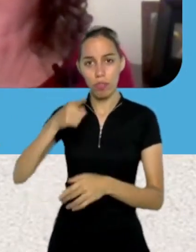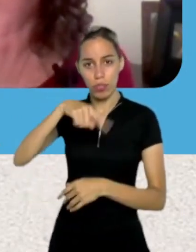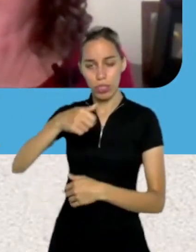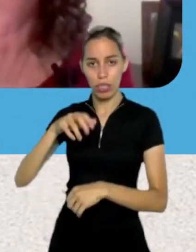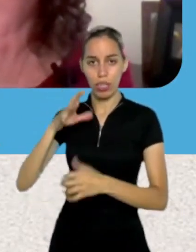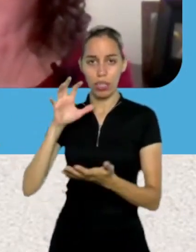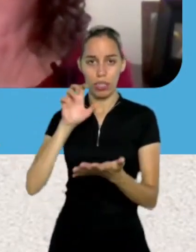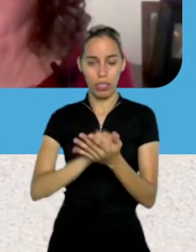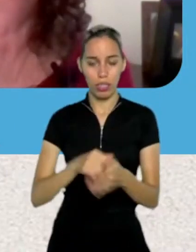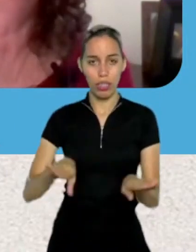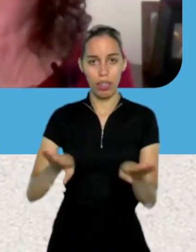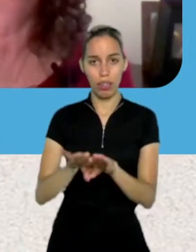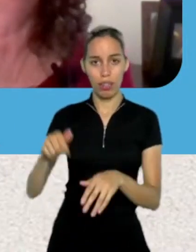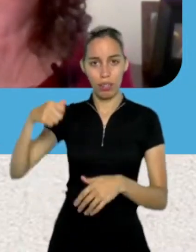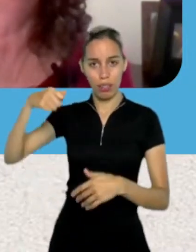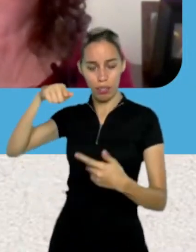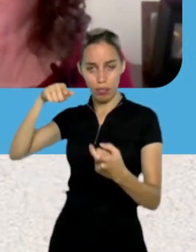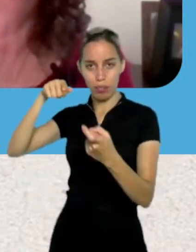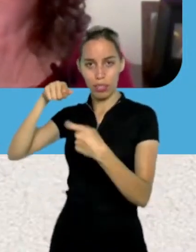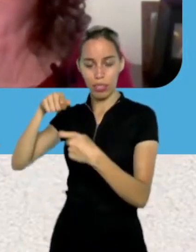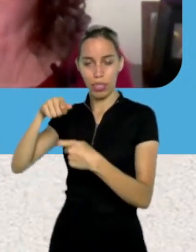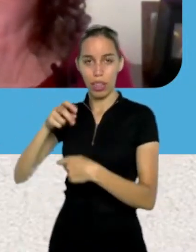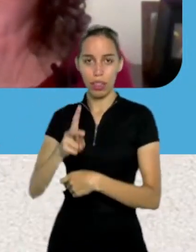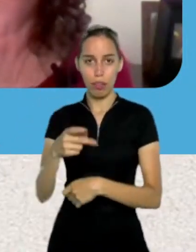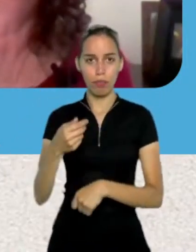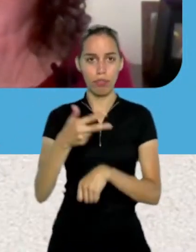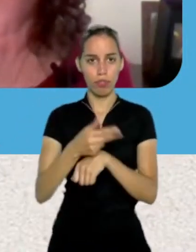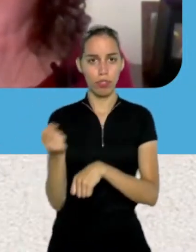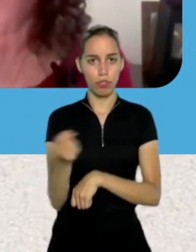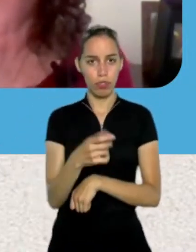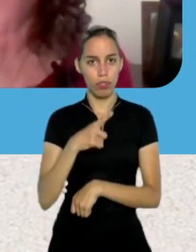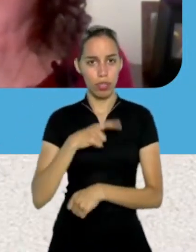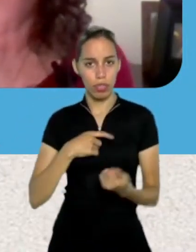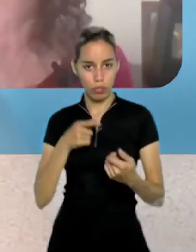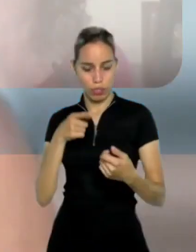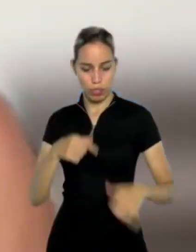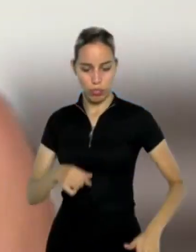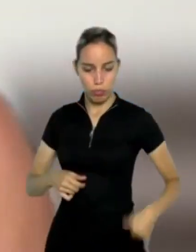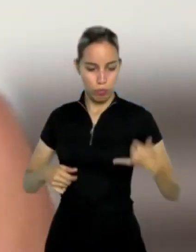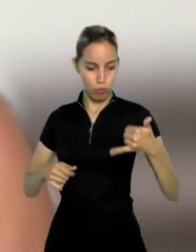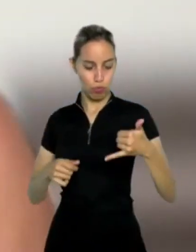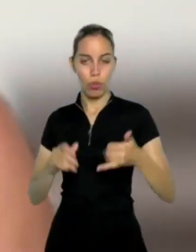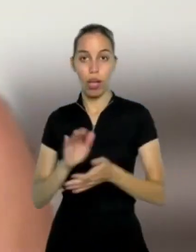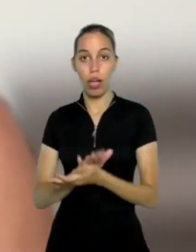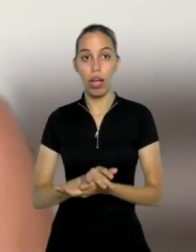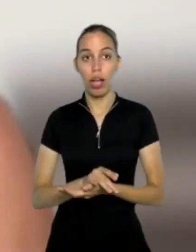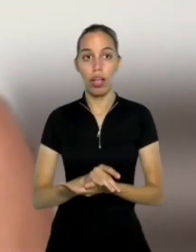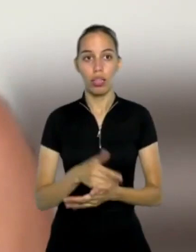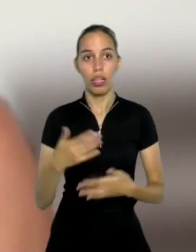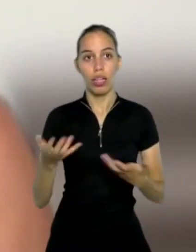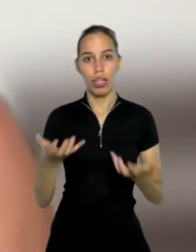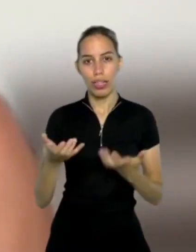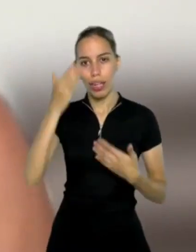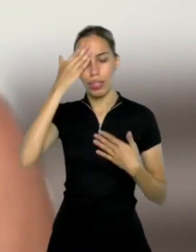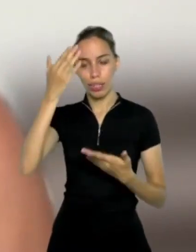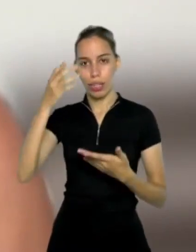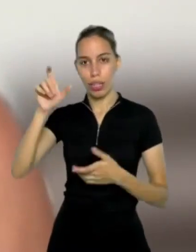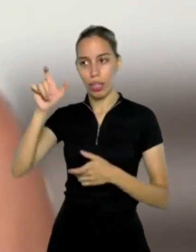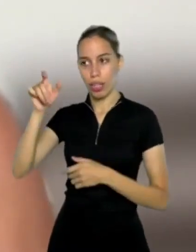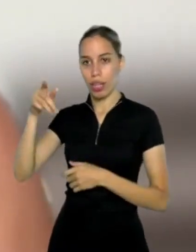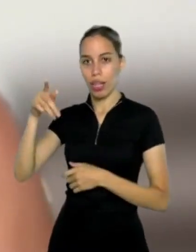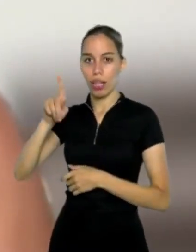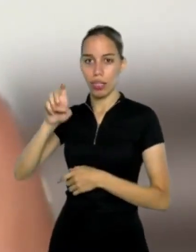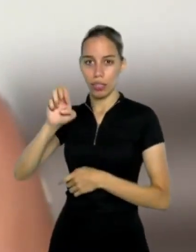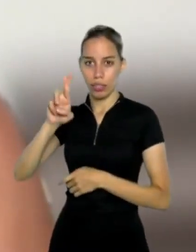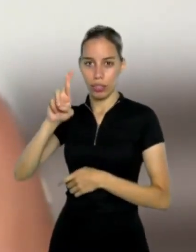ativar o sininho para ser notificado sempre que um novo programa como este entrar no ar. E quero agradecer a nossa patrocinadora, a Gerdau,